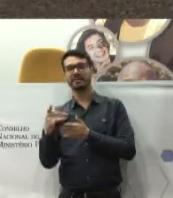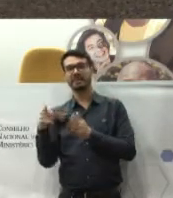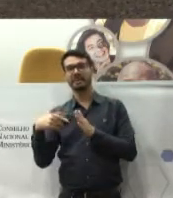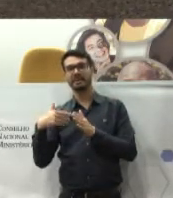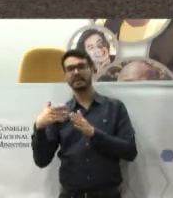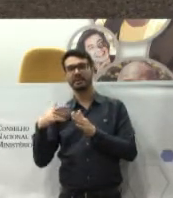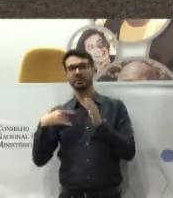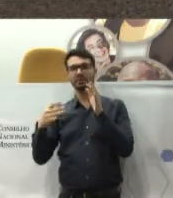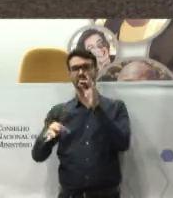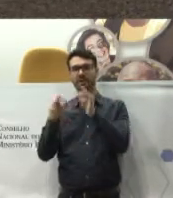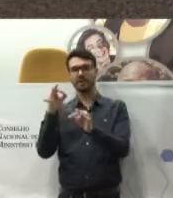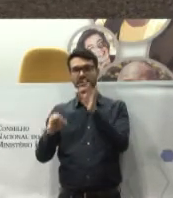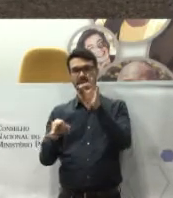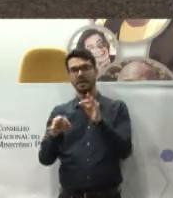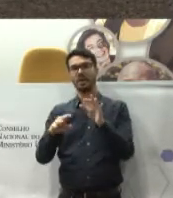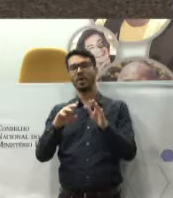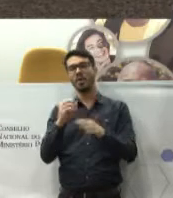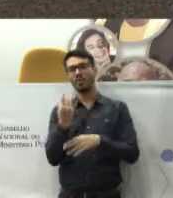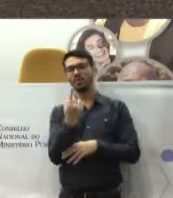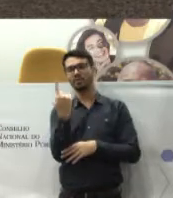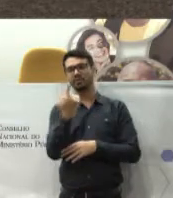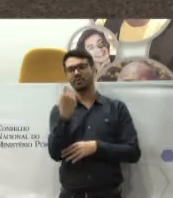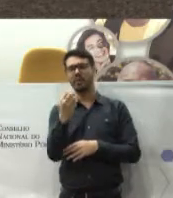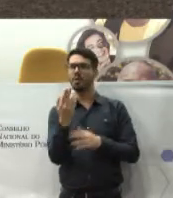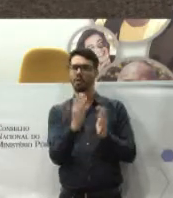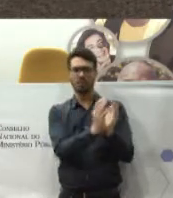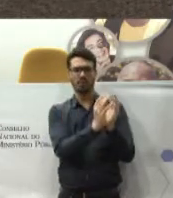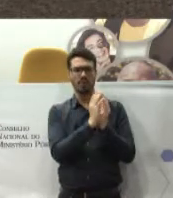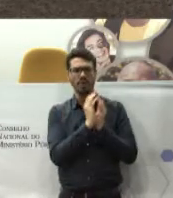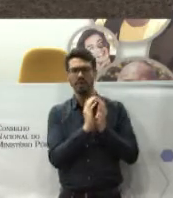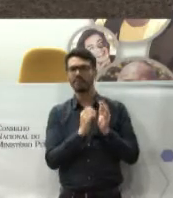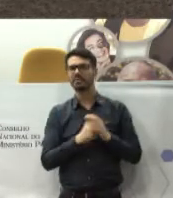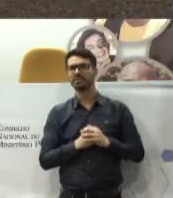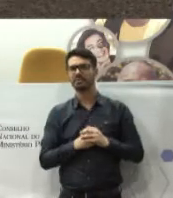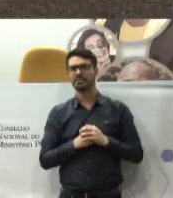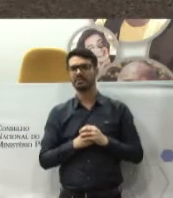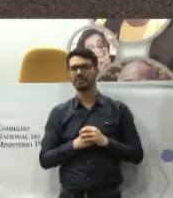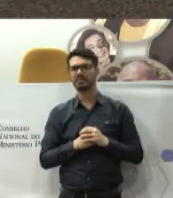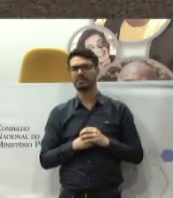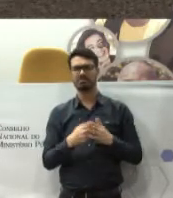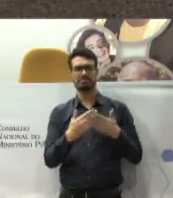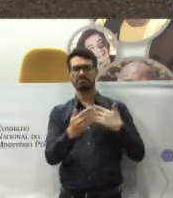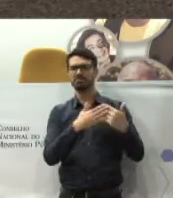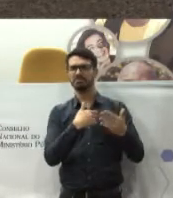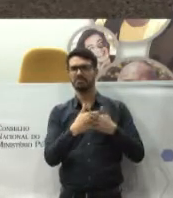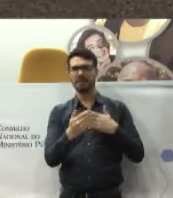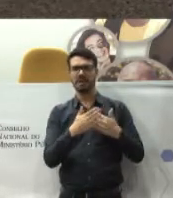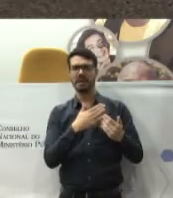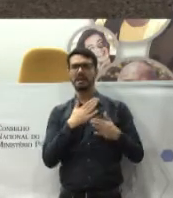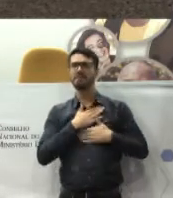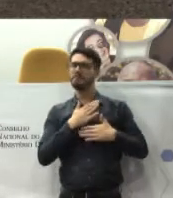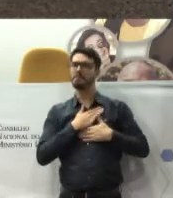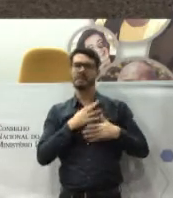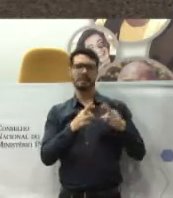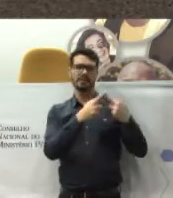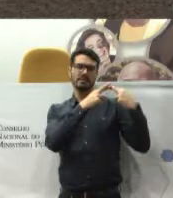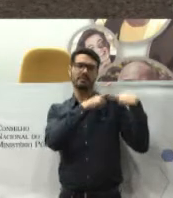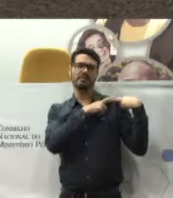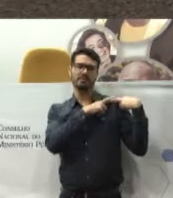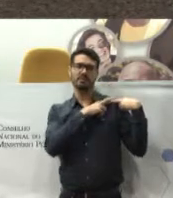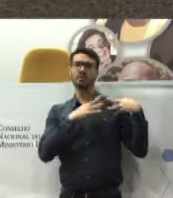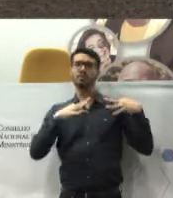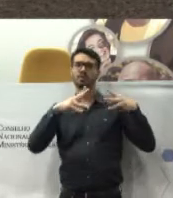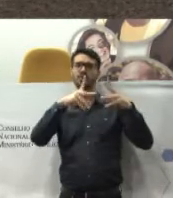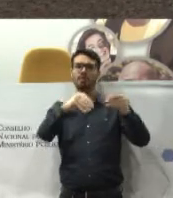individual e sendo judicialização coletiva, para mim, no final das contas, era indiferente, era a minha caneta. Não que eu